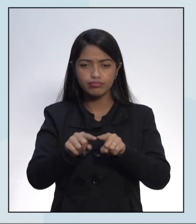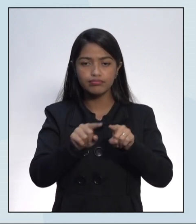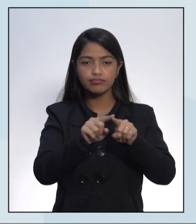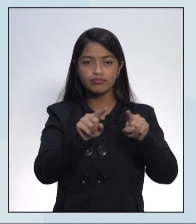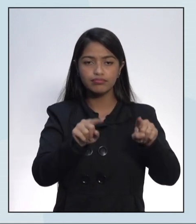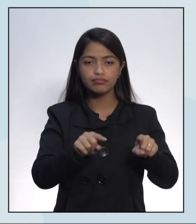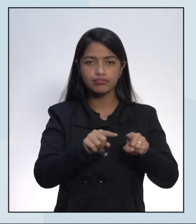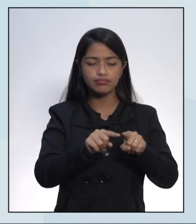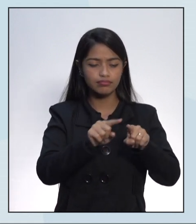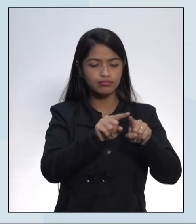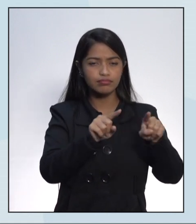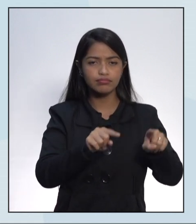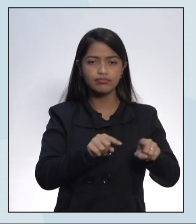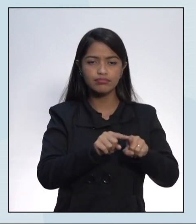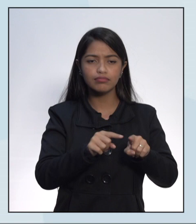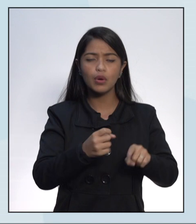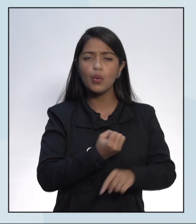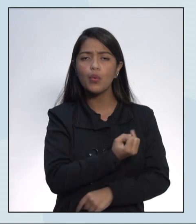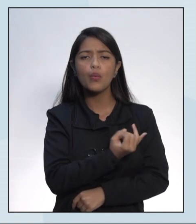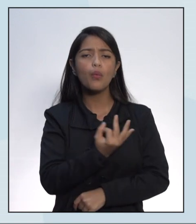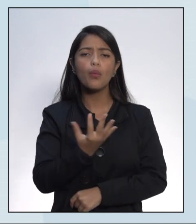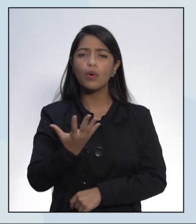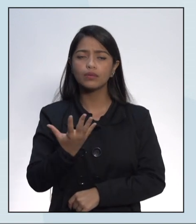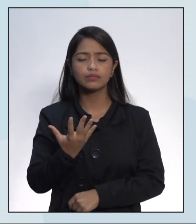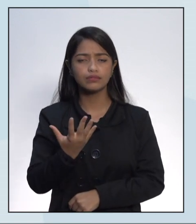da primeira figura, né, em azul,